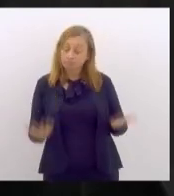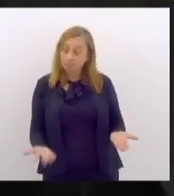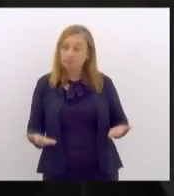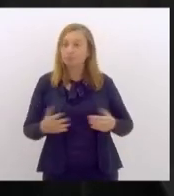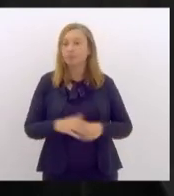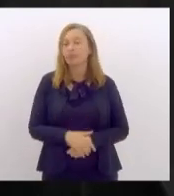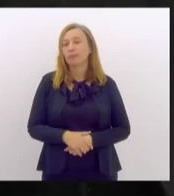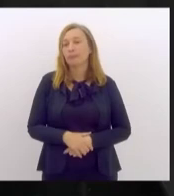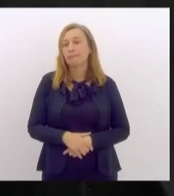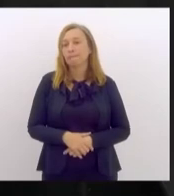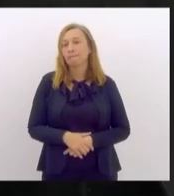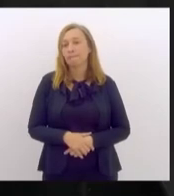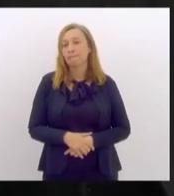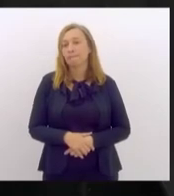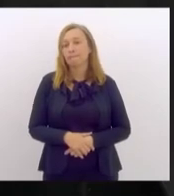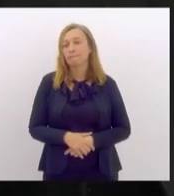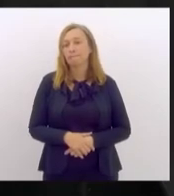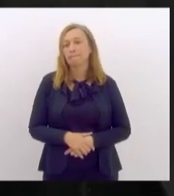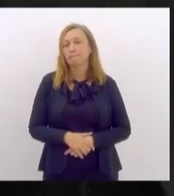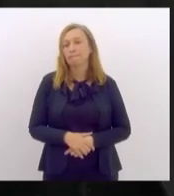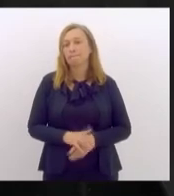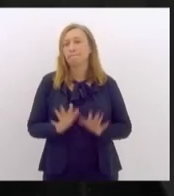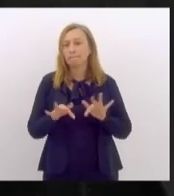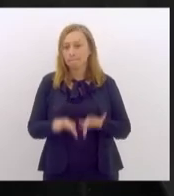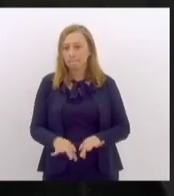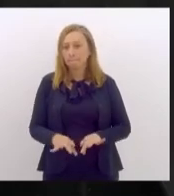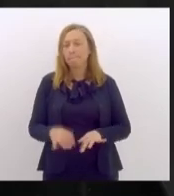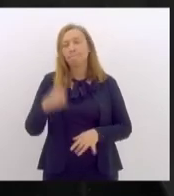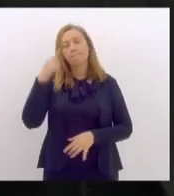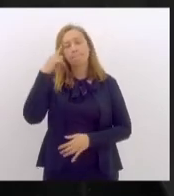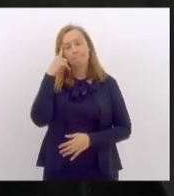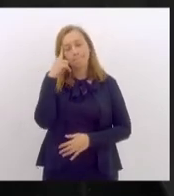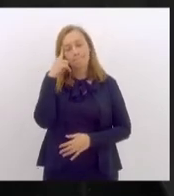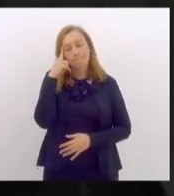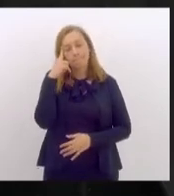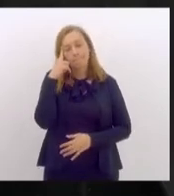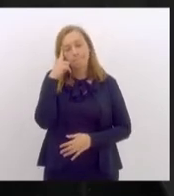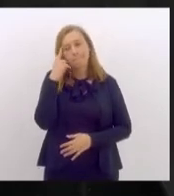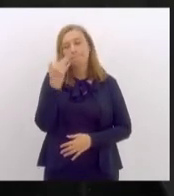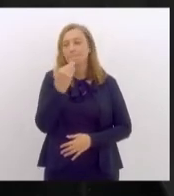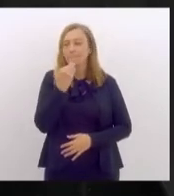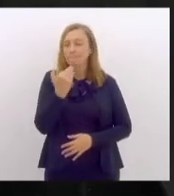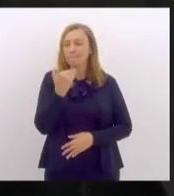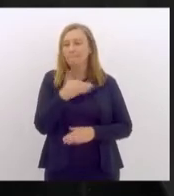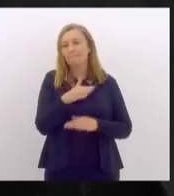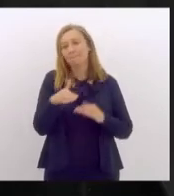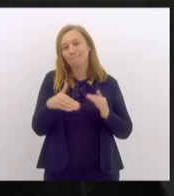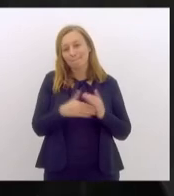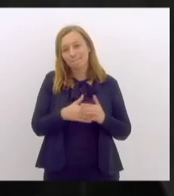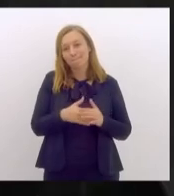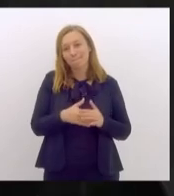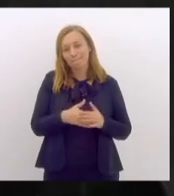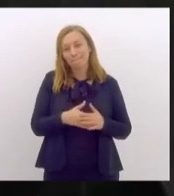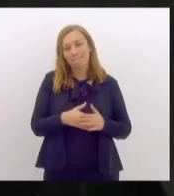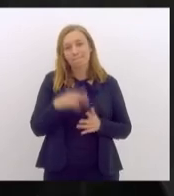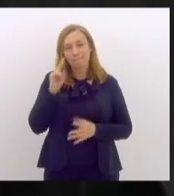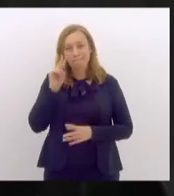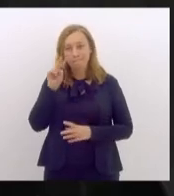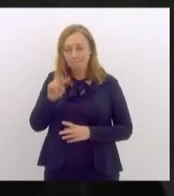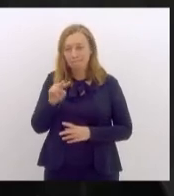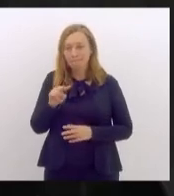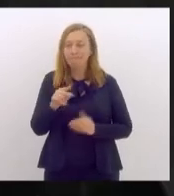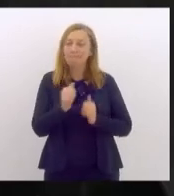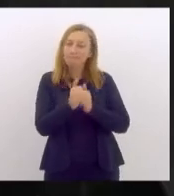é vou caminhando para o final dessa reflexão pedindo para que todos e todas que nos assiste